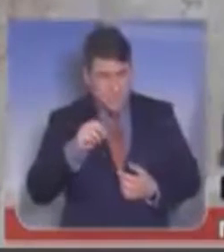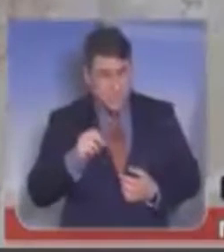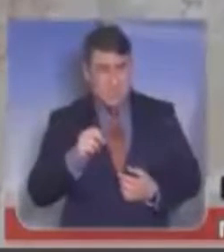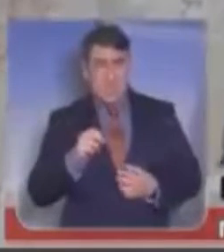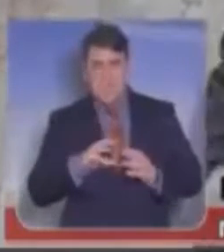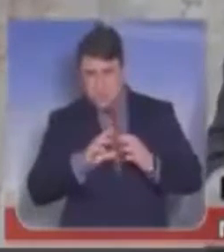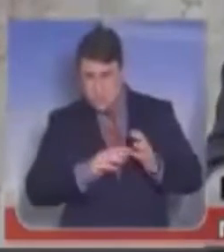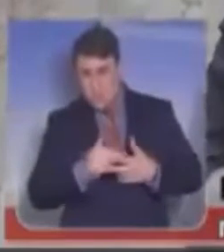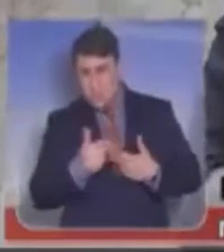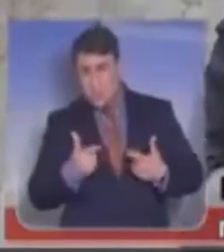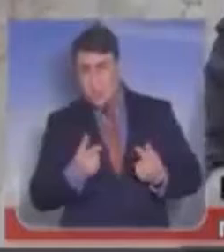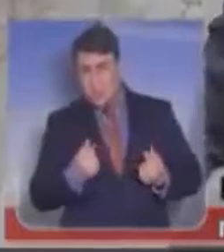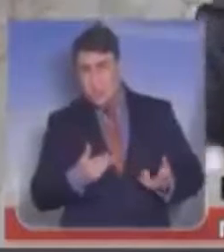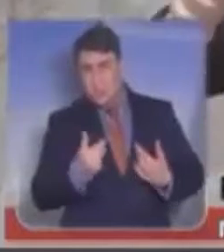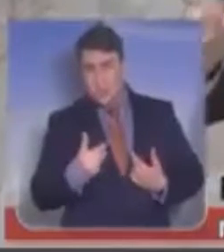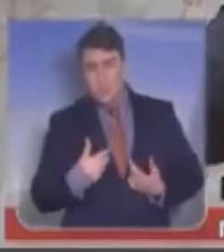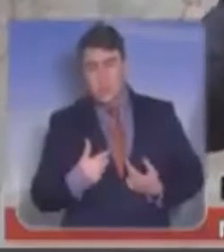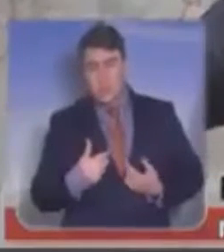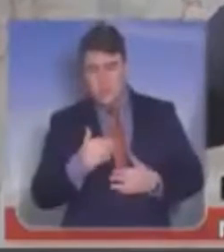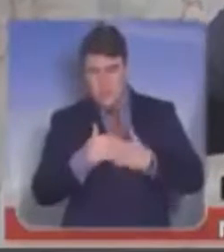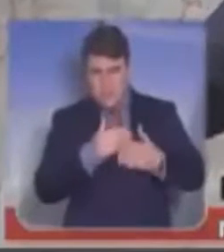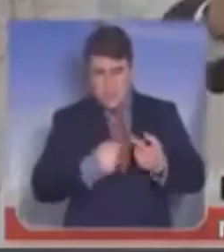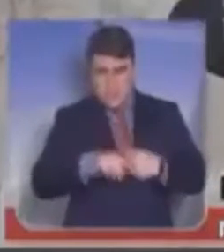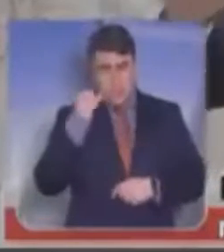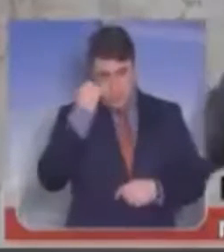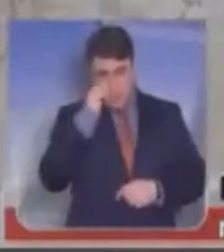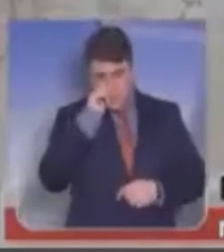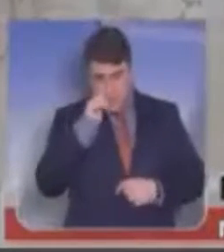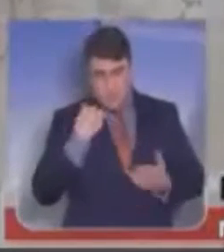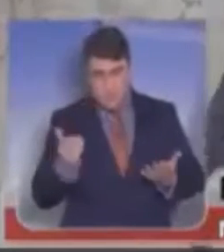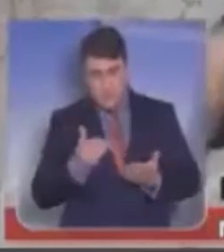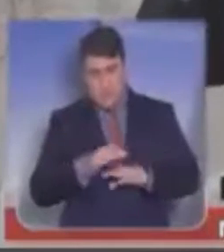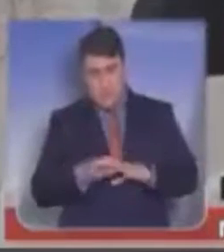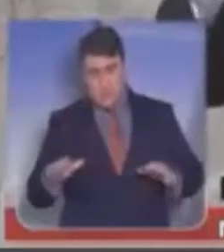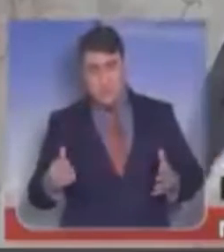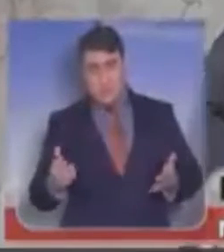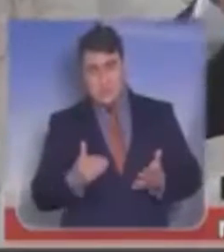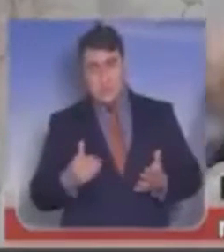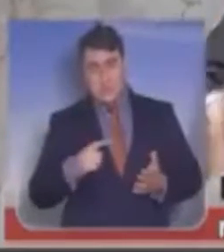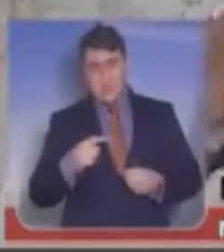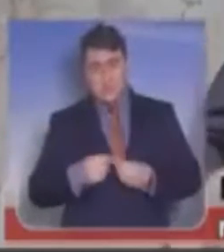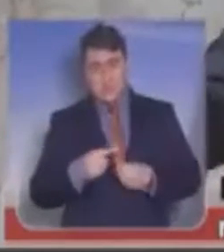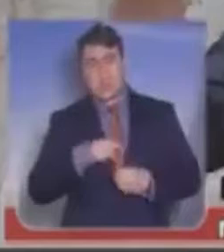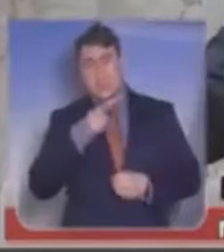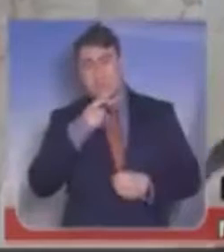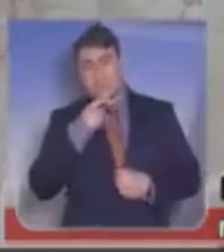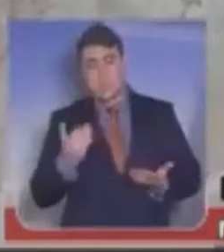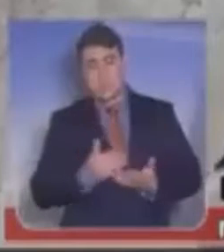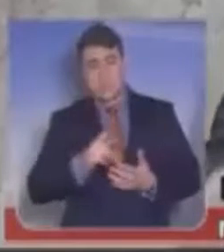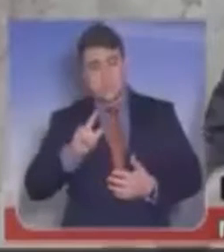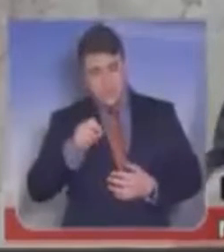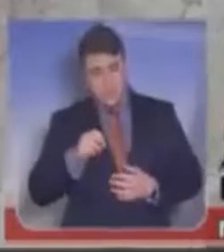coleta seletiva entendeu avançar nessa área importantes que é um problema que queria concluir nosso município não tem condição de cuidar do